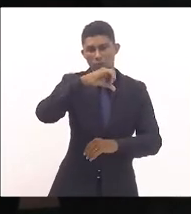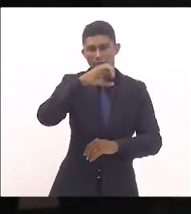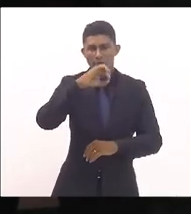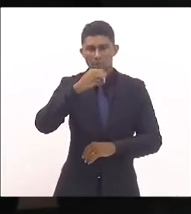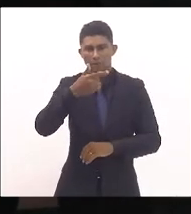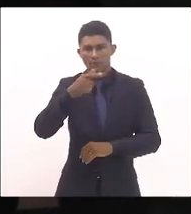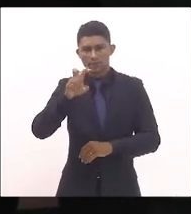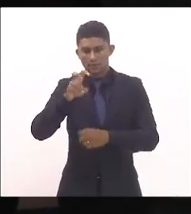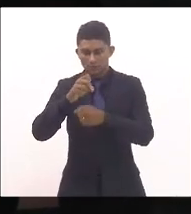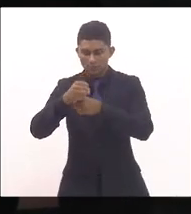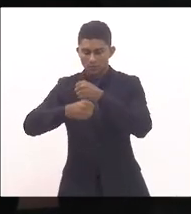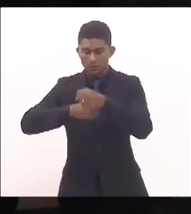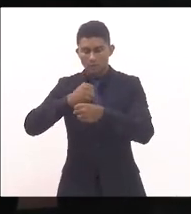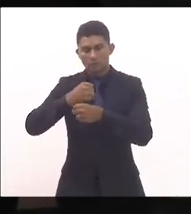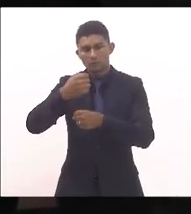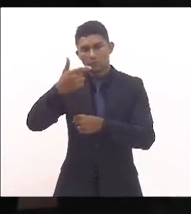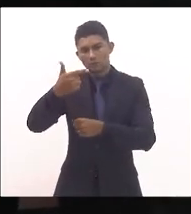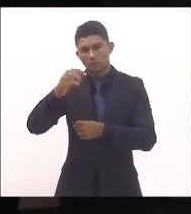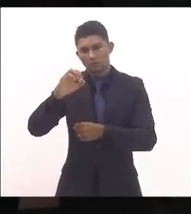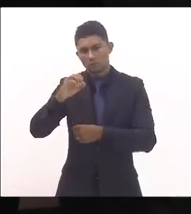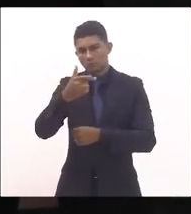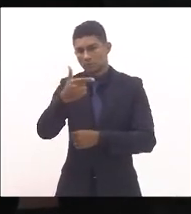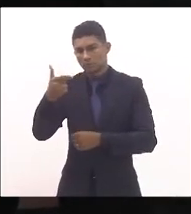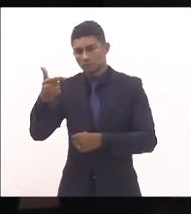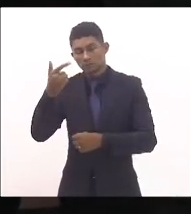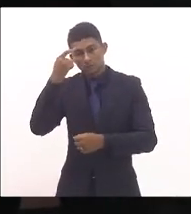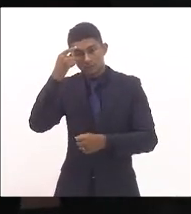9025/22, revogou a Lei